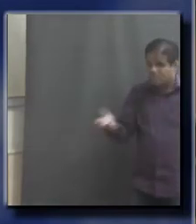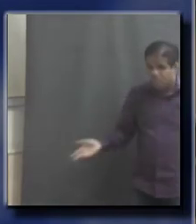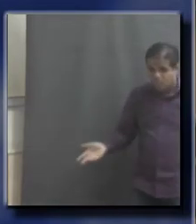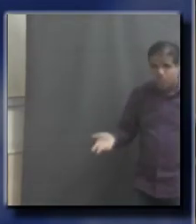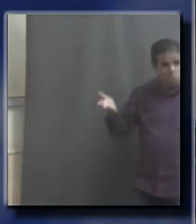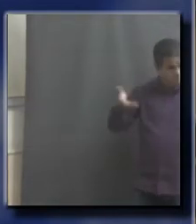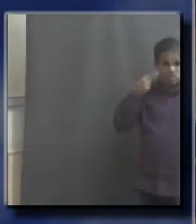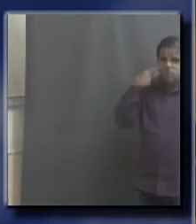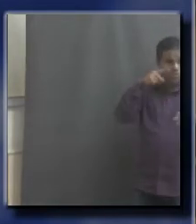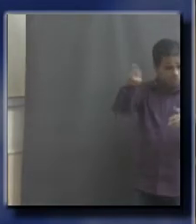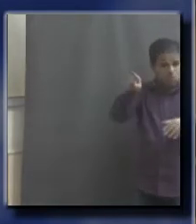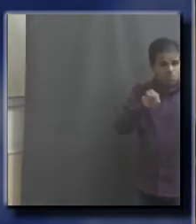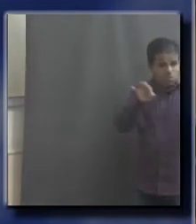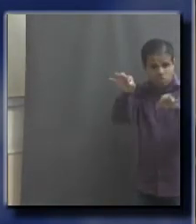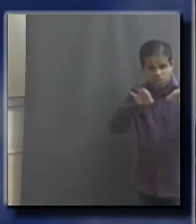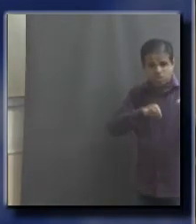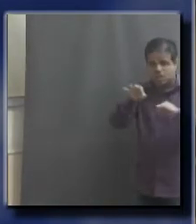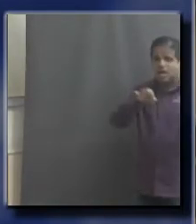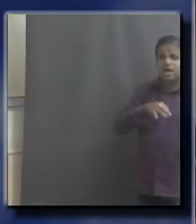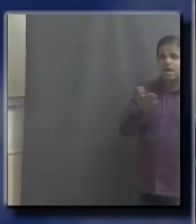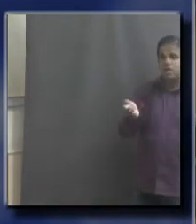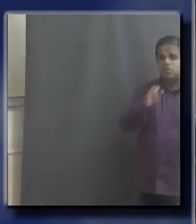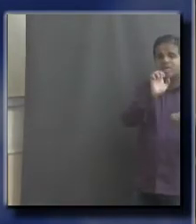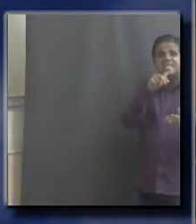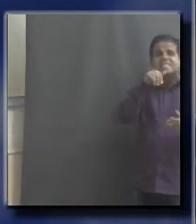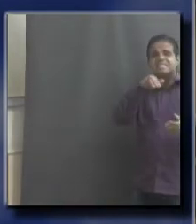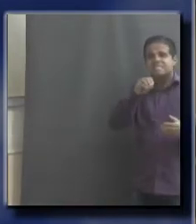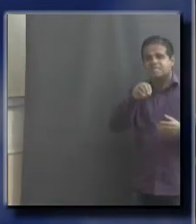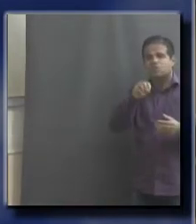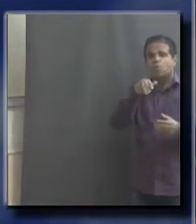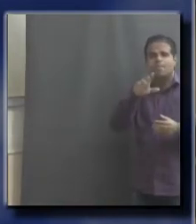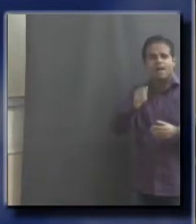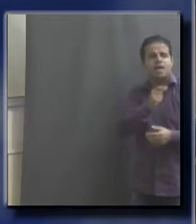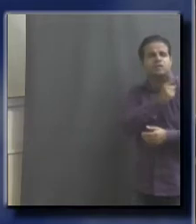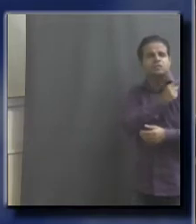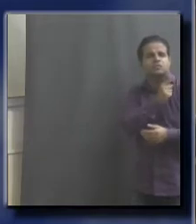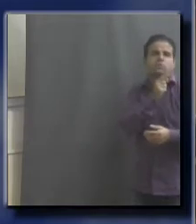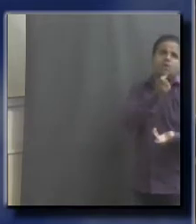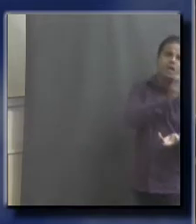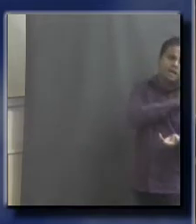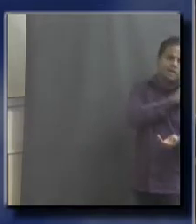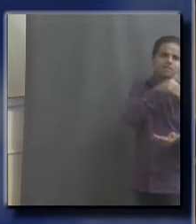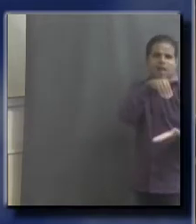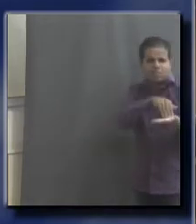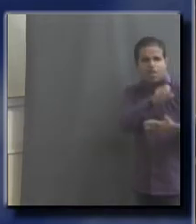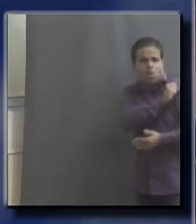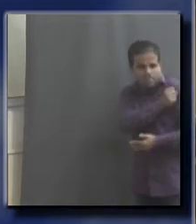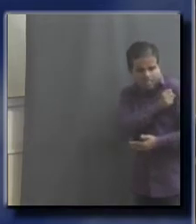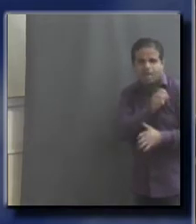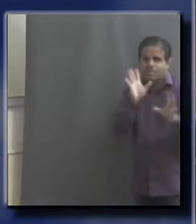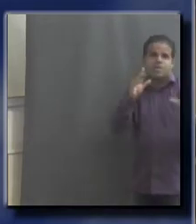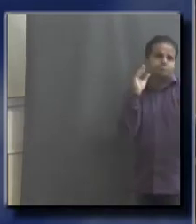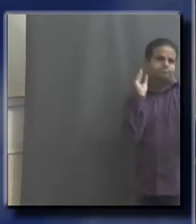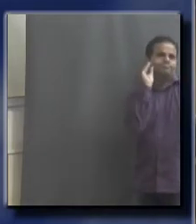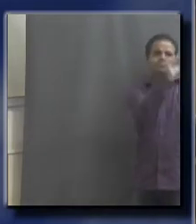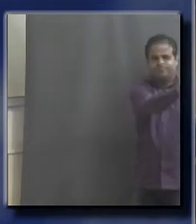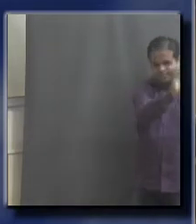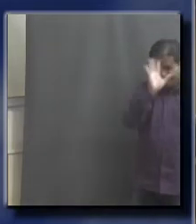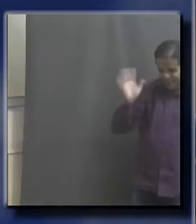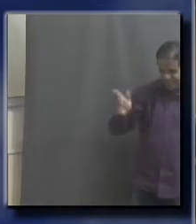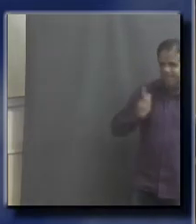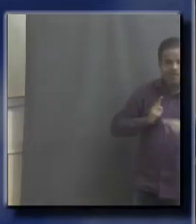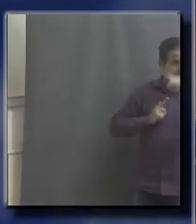haja vista o projeto de ensino médio que temos aí implantado. Não é?